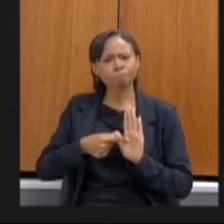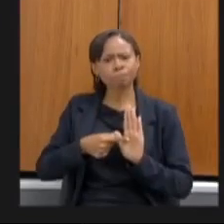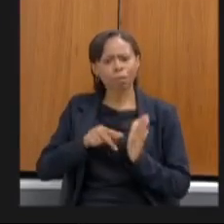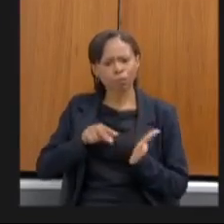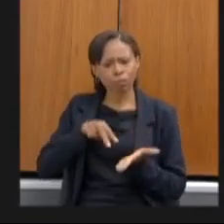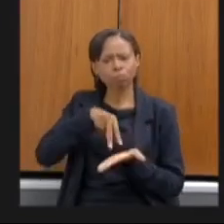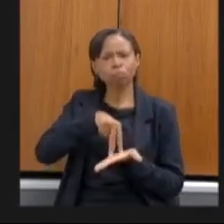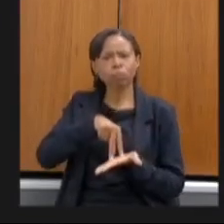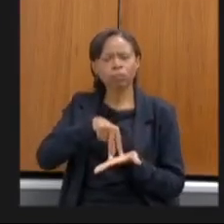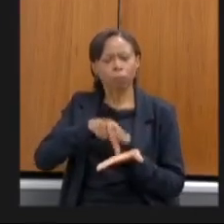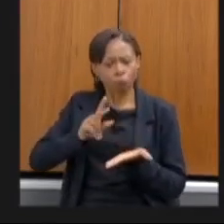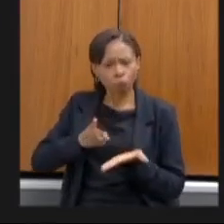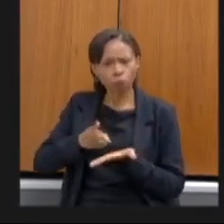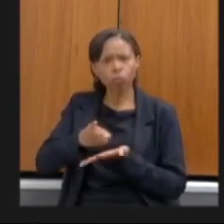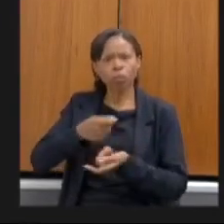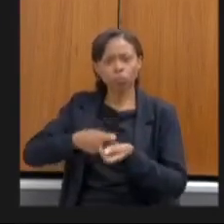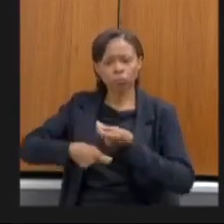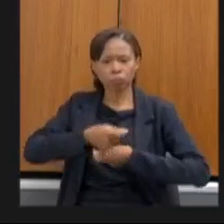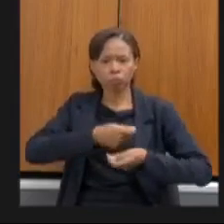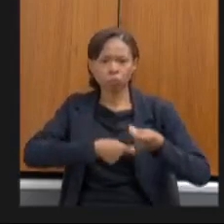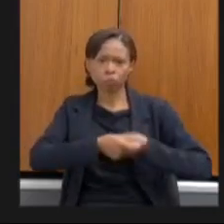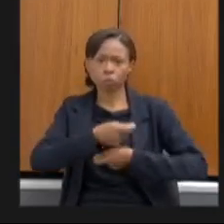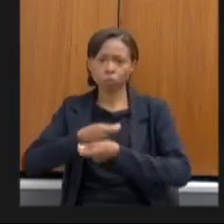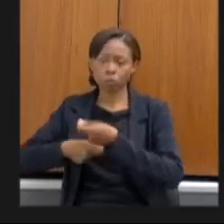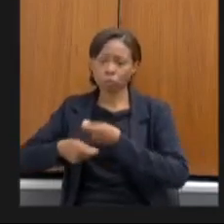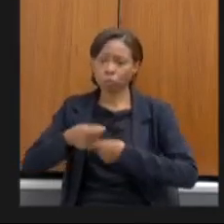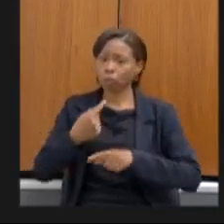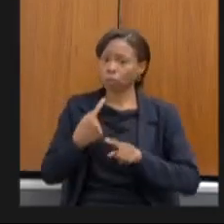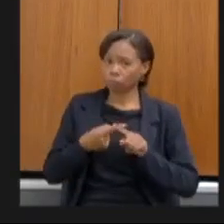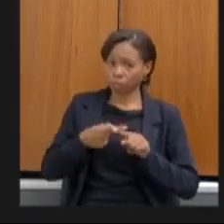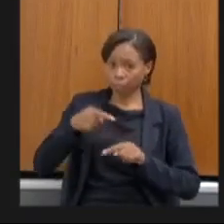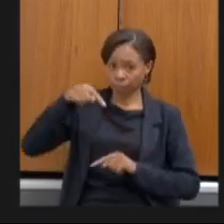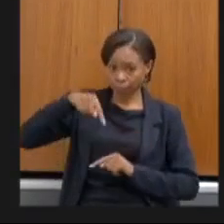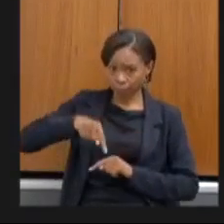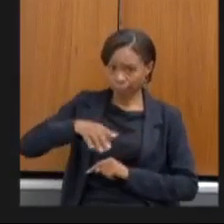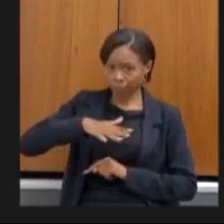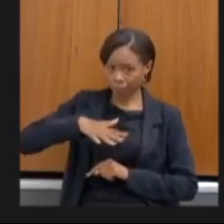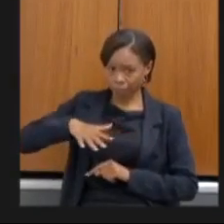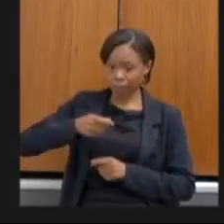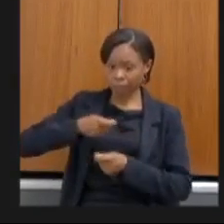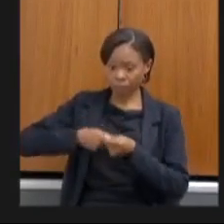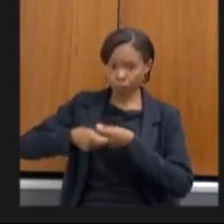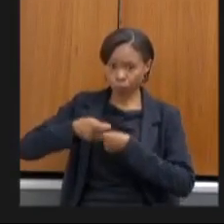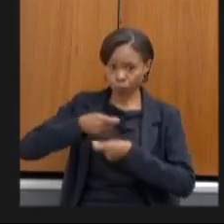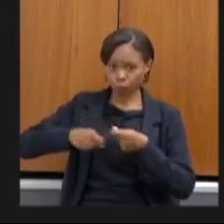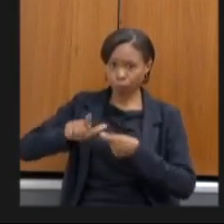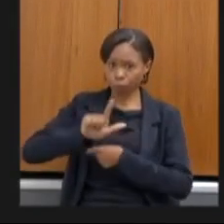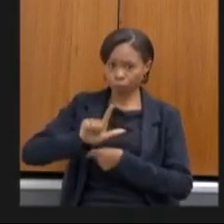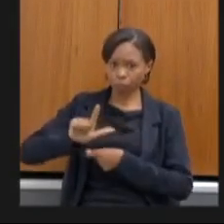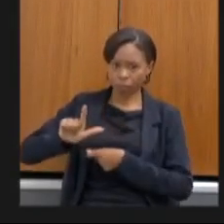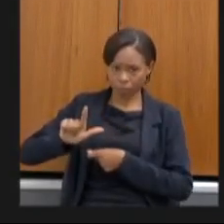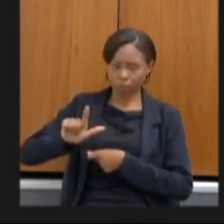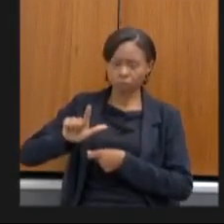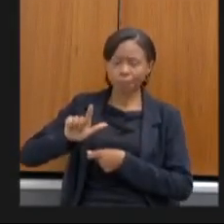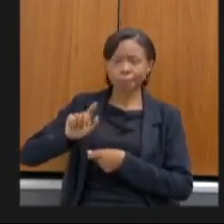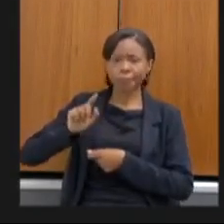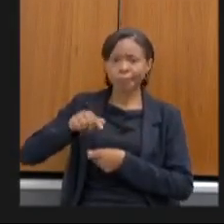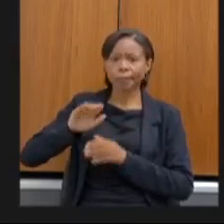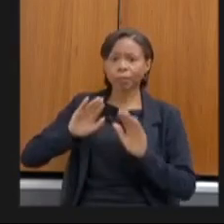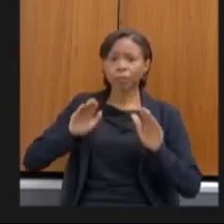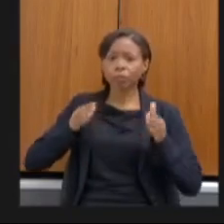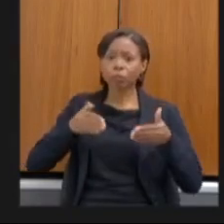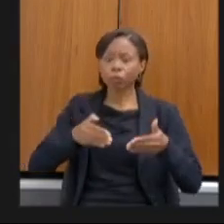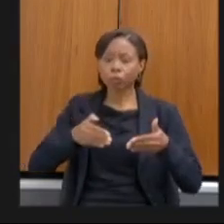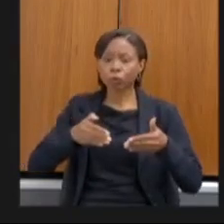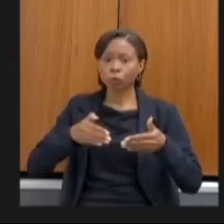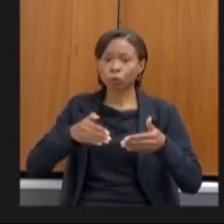parar de beber da economia considerando que a nossa economia local é muito voltada para a